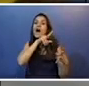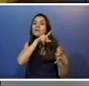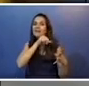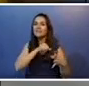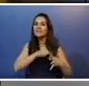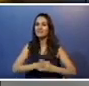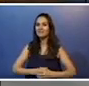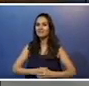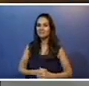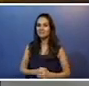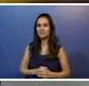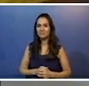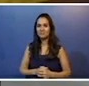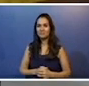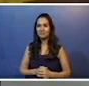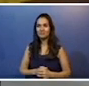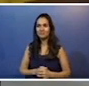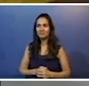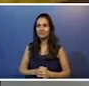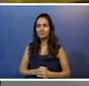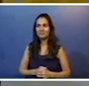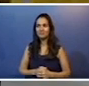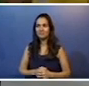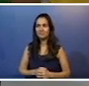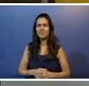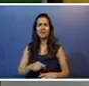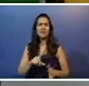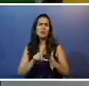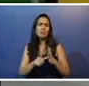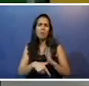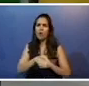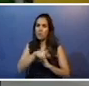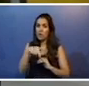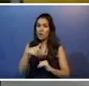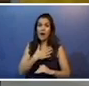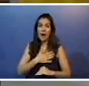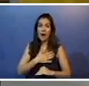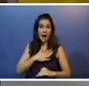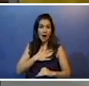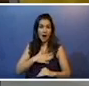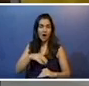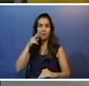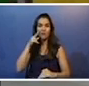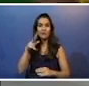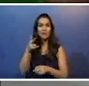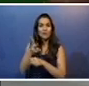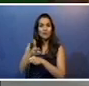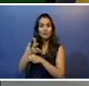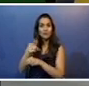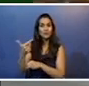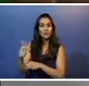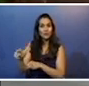tá? Depois vocês podem fazer com calma, assistir a videoaula novamente.